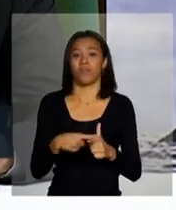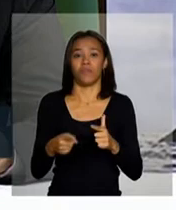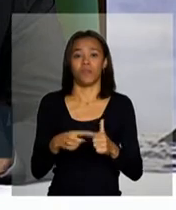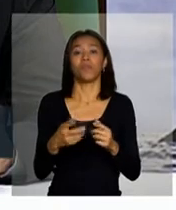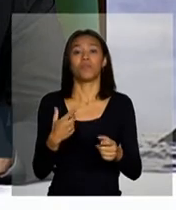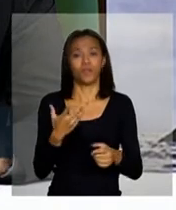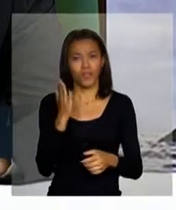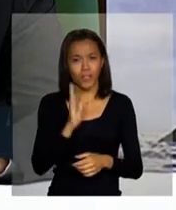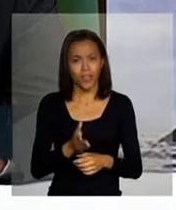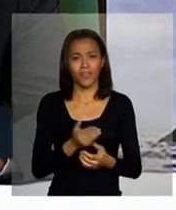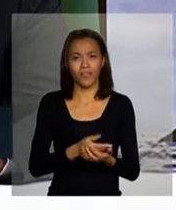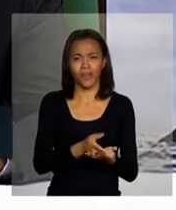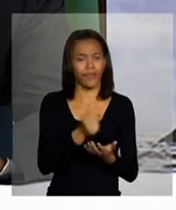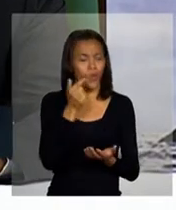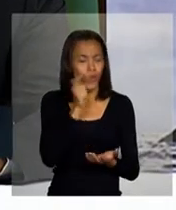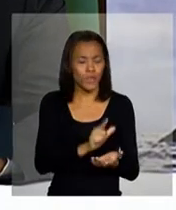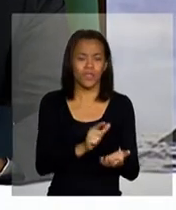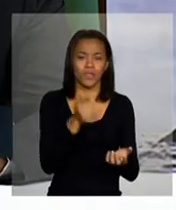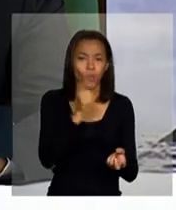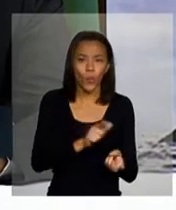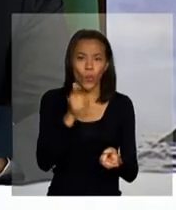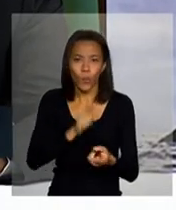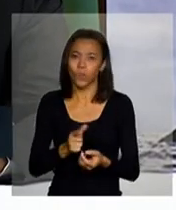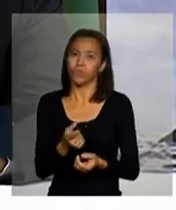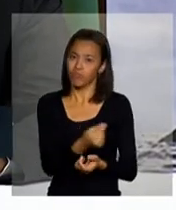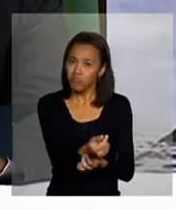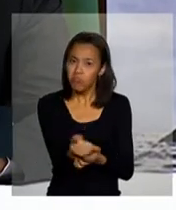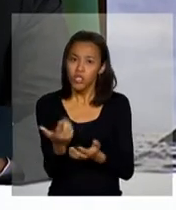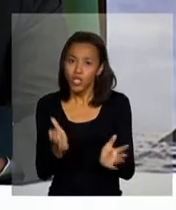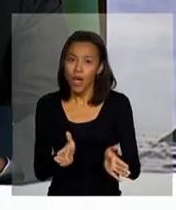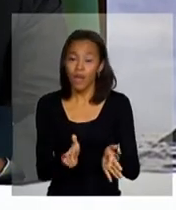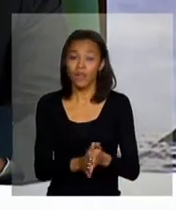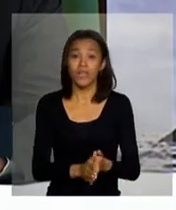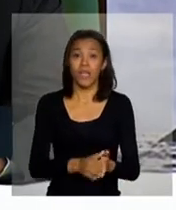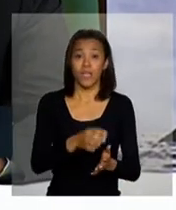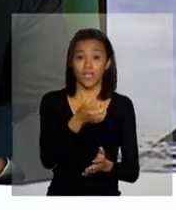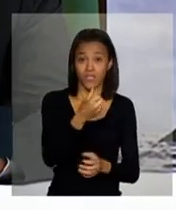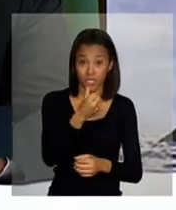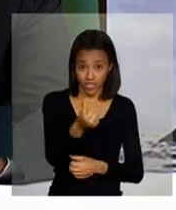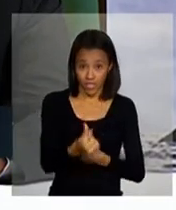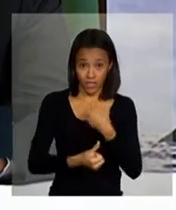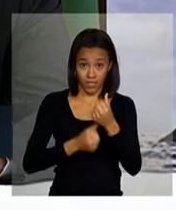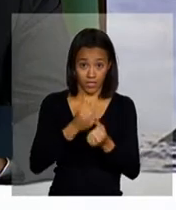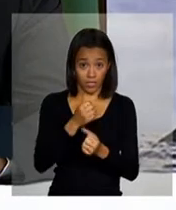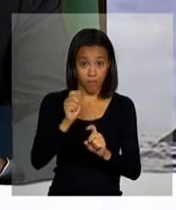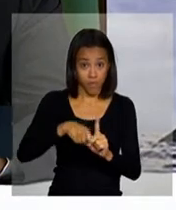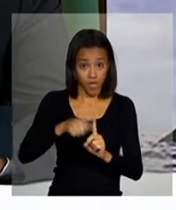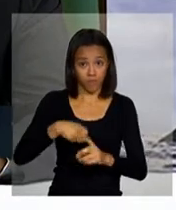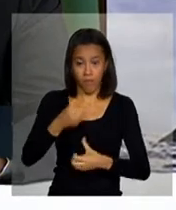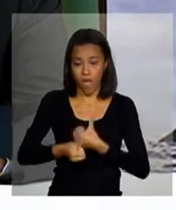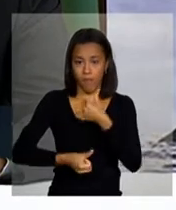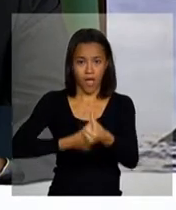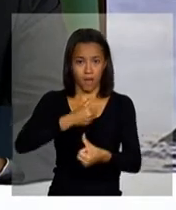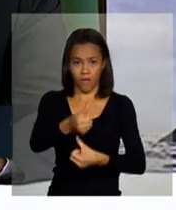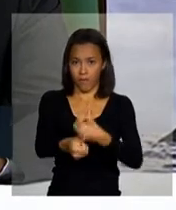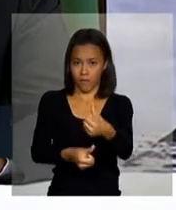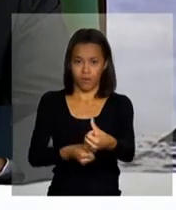ele já tem diversas safras. A safra do peixe é de 6 em 6 meses. O